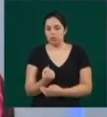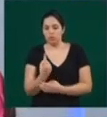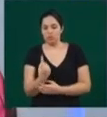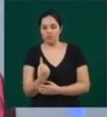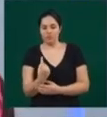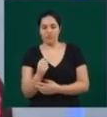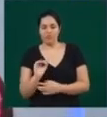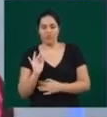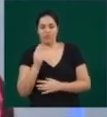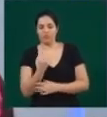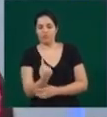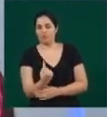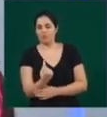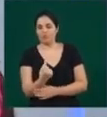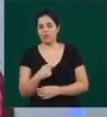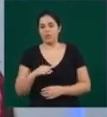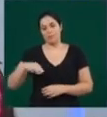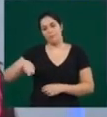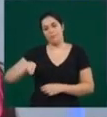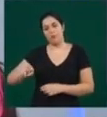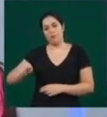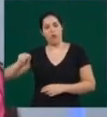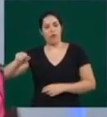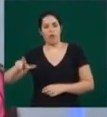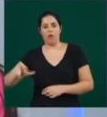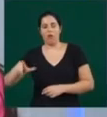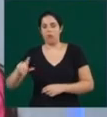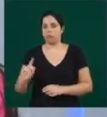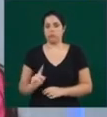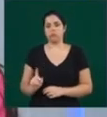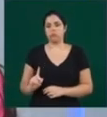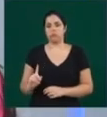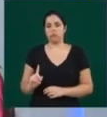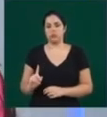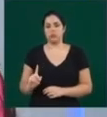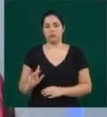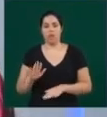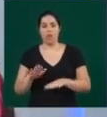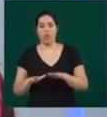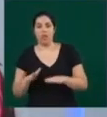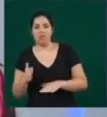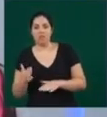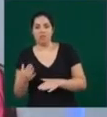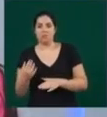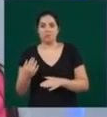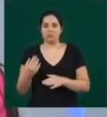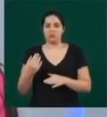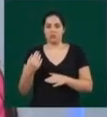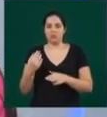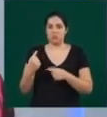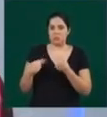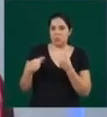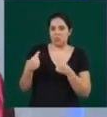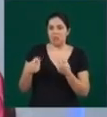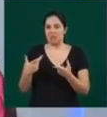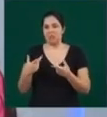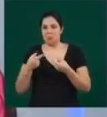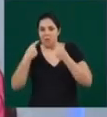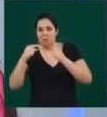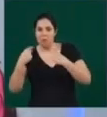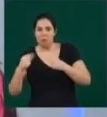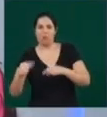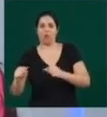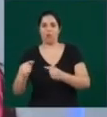isoladas não configuram assédio moral. Então, seria um mero dissabor ou, às vezes, uma agressão verbal numa